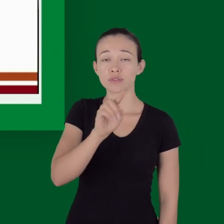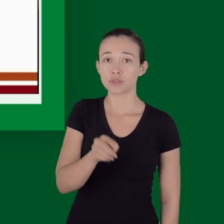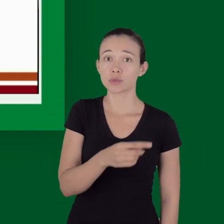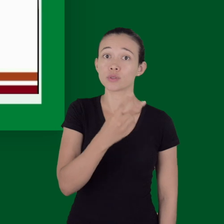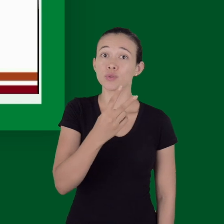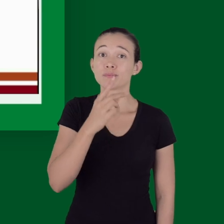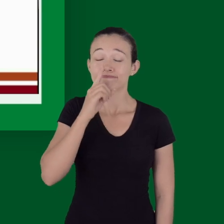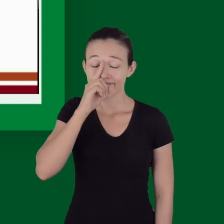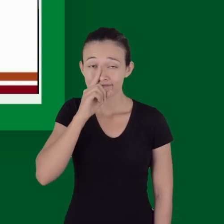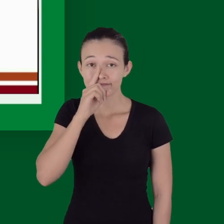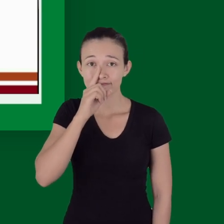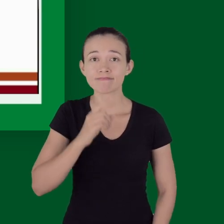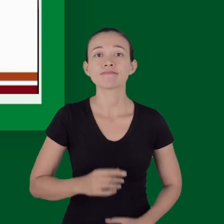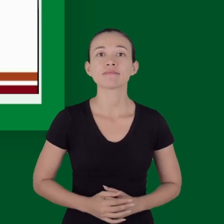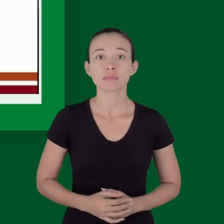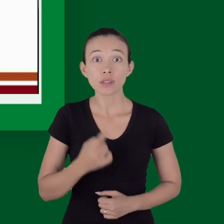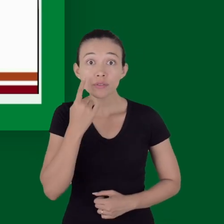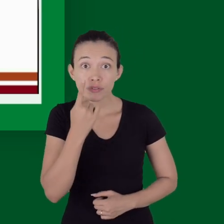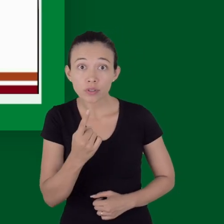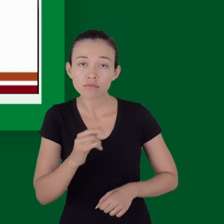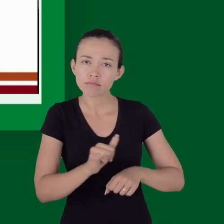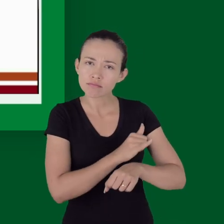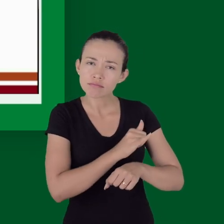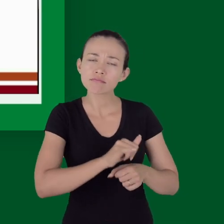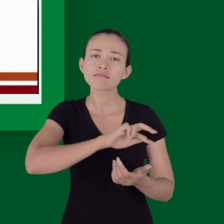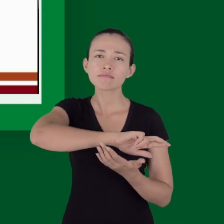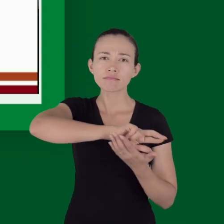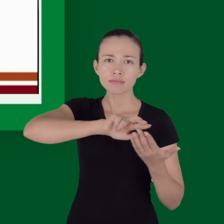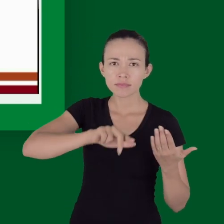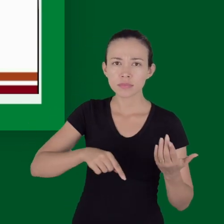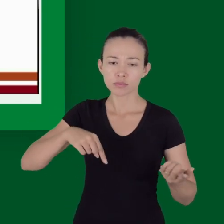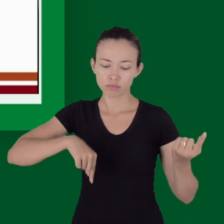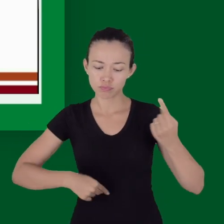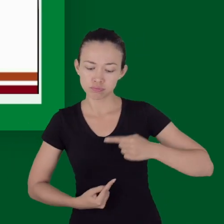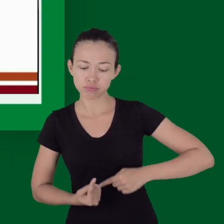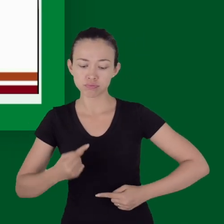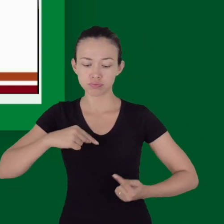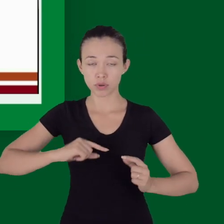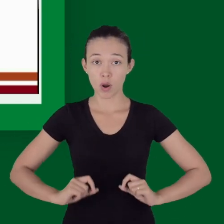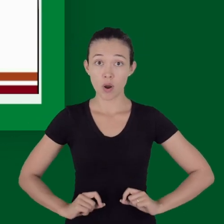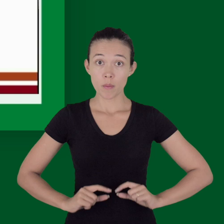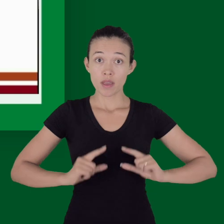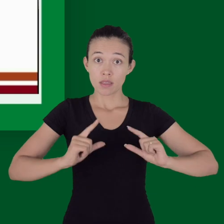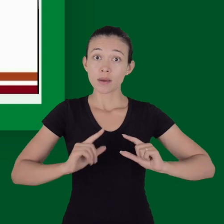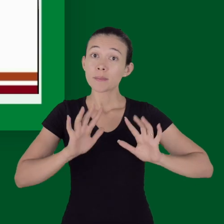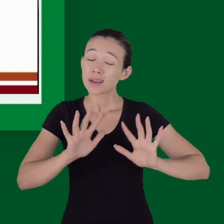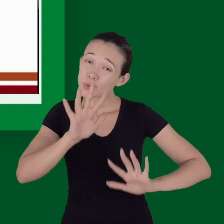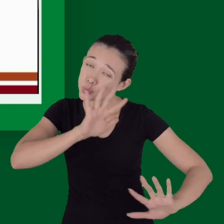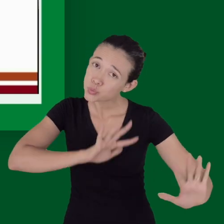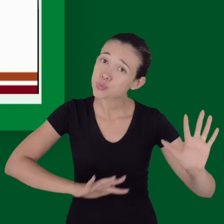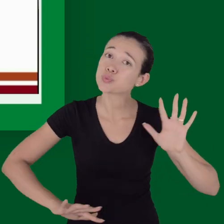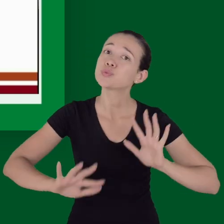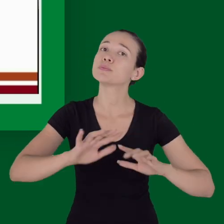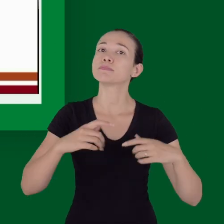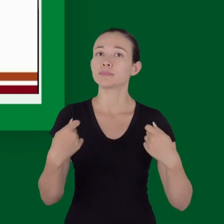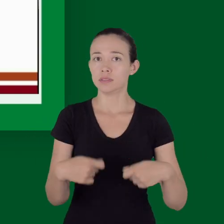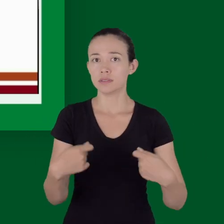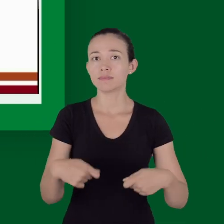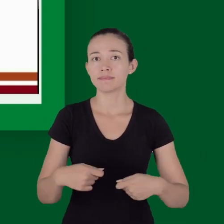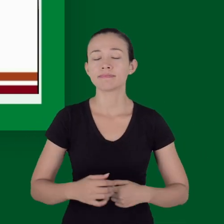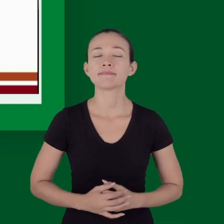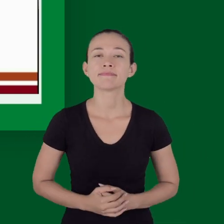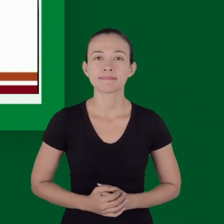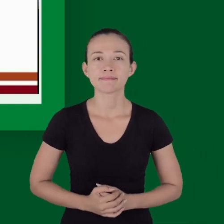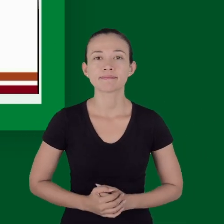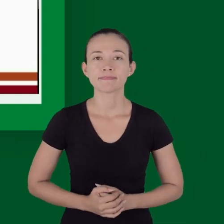essas evidências de que a reposição polêmica eh no quadro de choque hemorrágico ela deve ser é feita